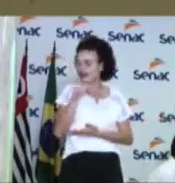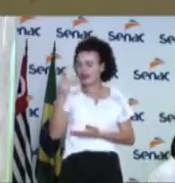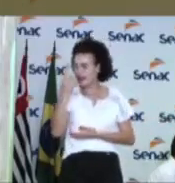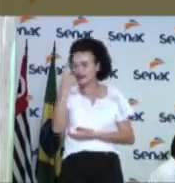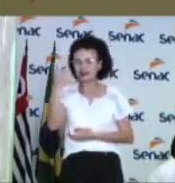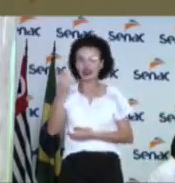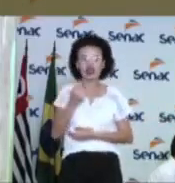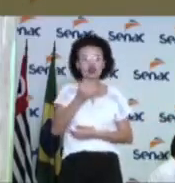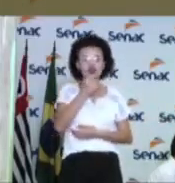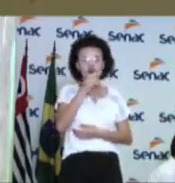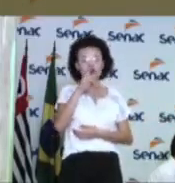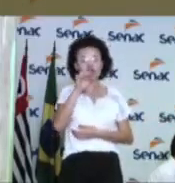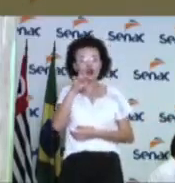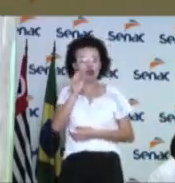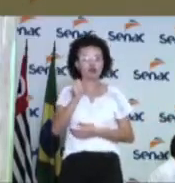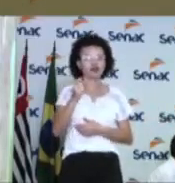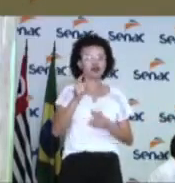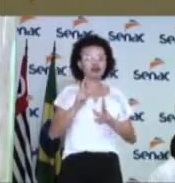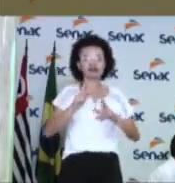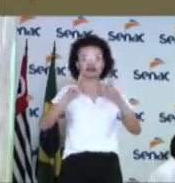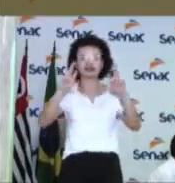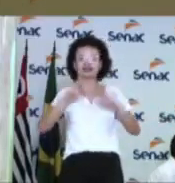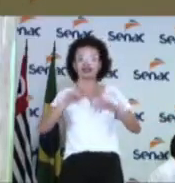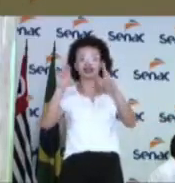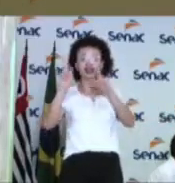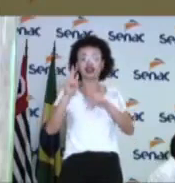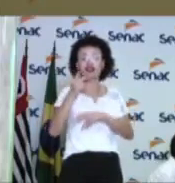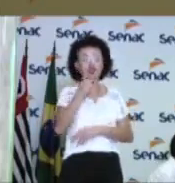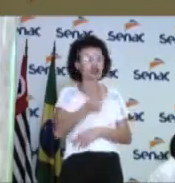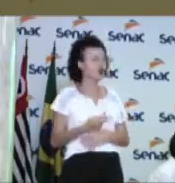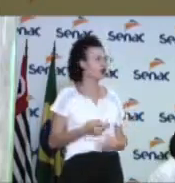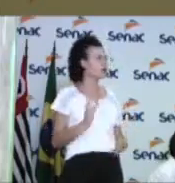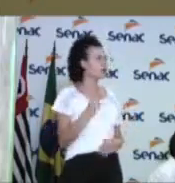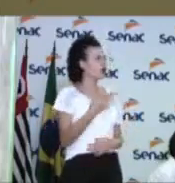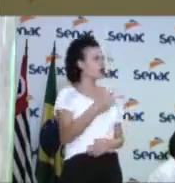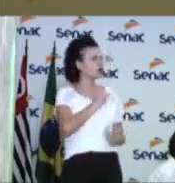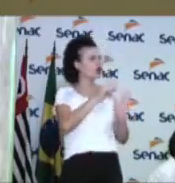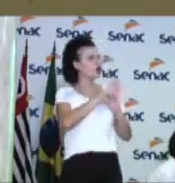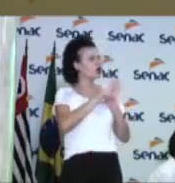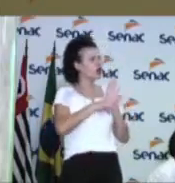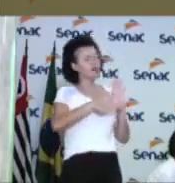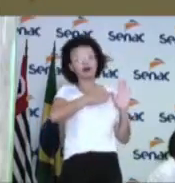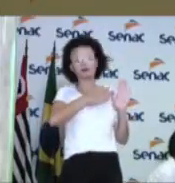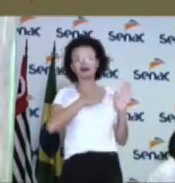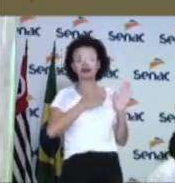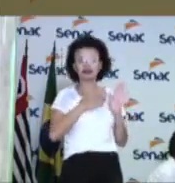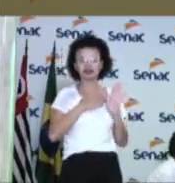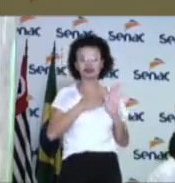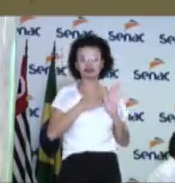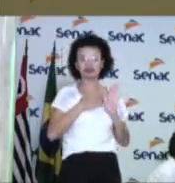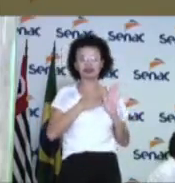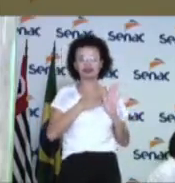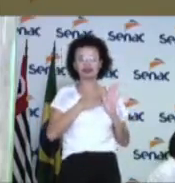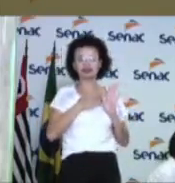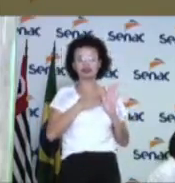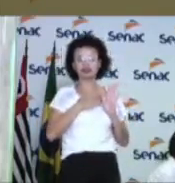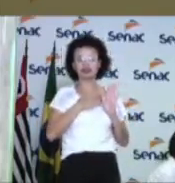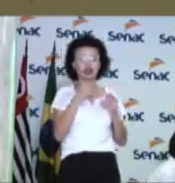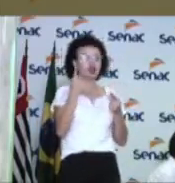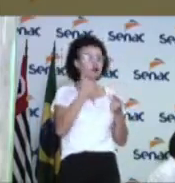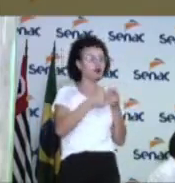por exemplo, esse de Volks, são os caras que a O2 falou assim, puta, cara, eu quero um roteirista desse para mim. Porque é um